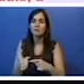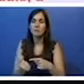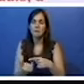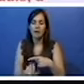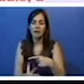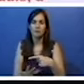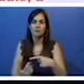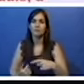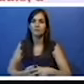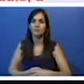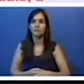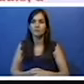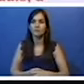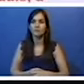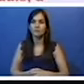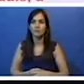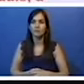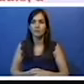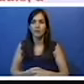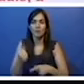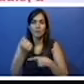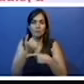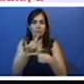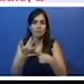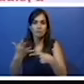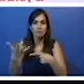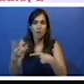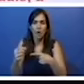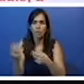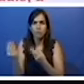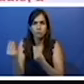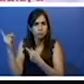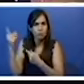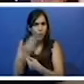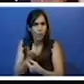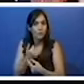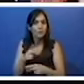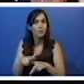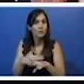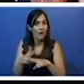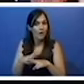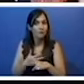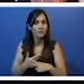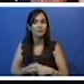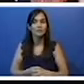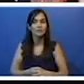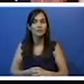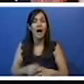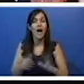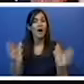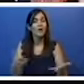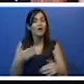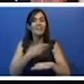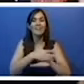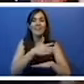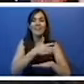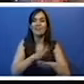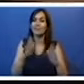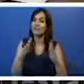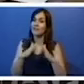maior número de partes Olha o desenho olha o tanto que a pessoa comeu desse chocolate e vamos para a tarefa